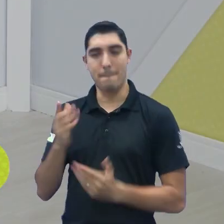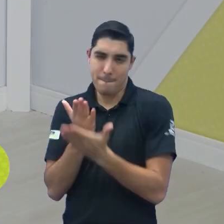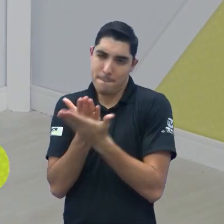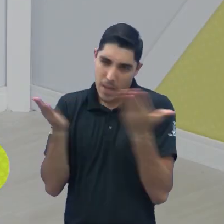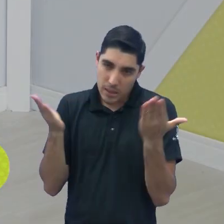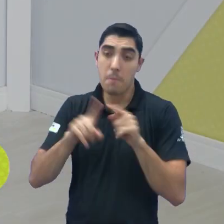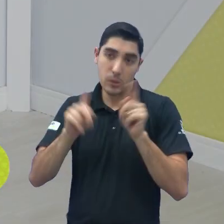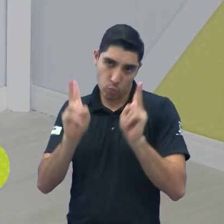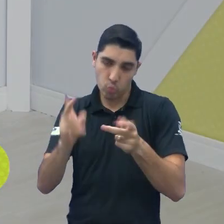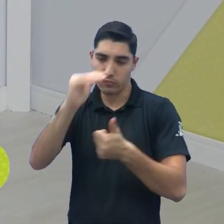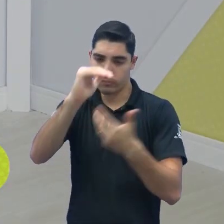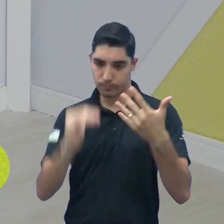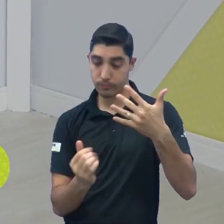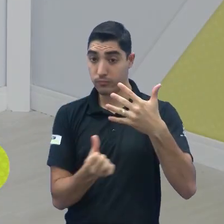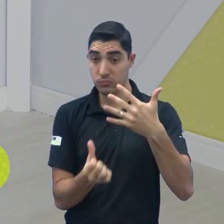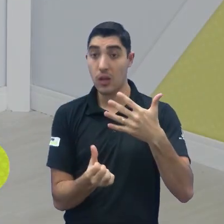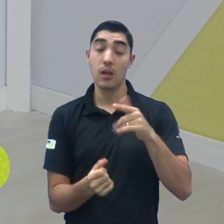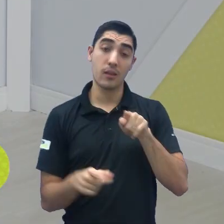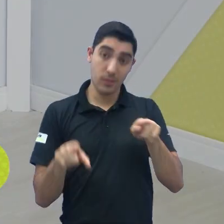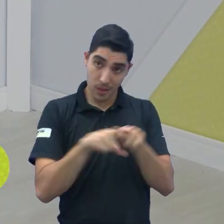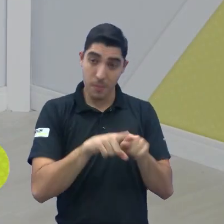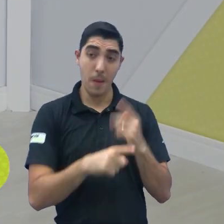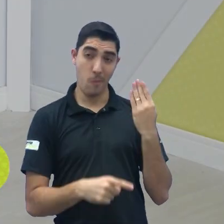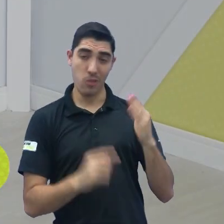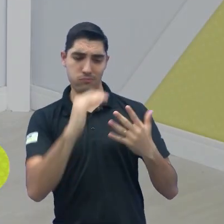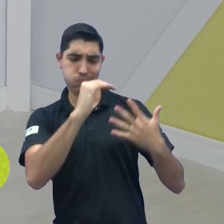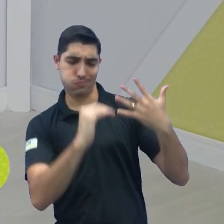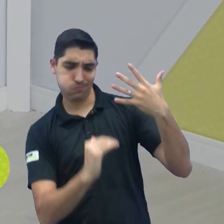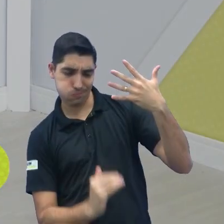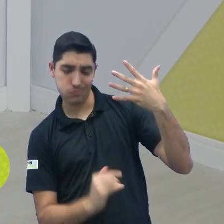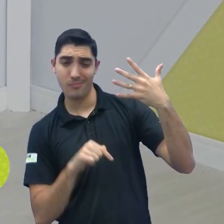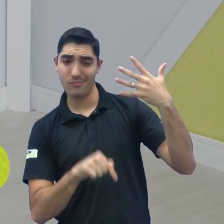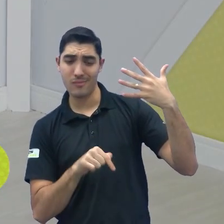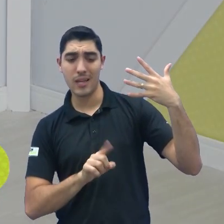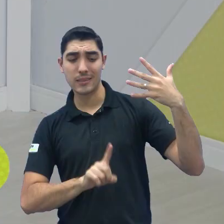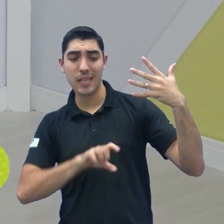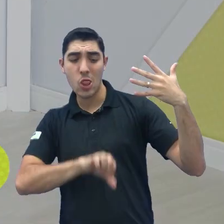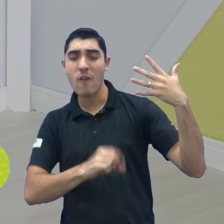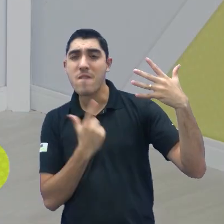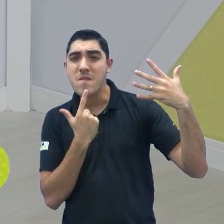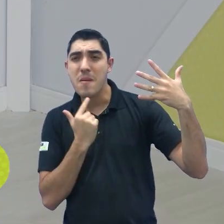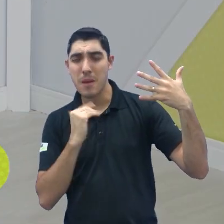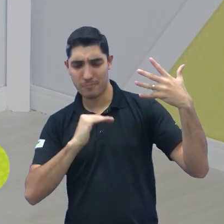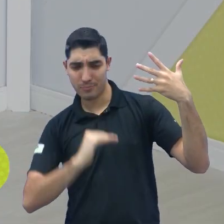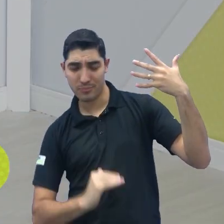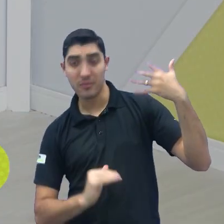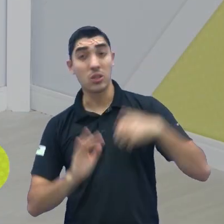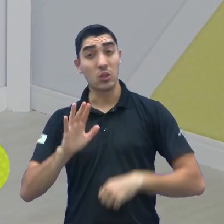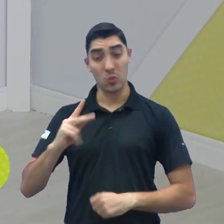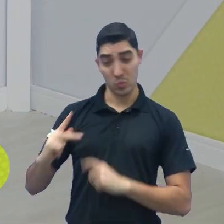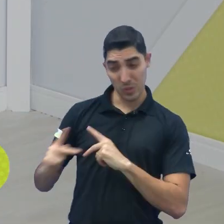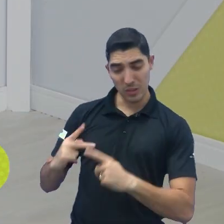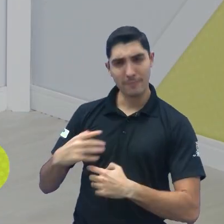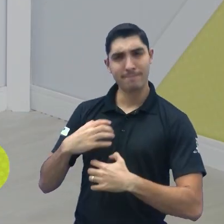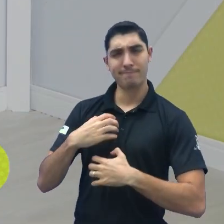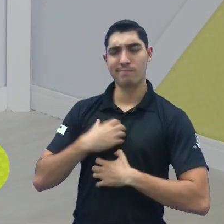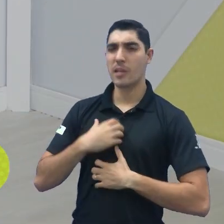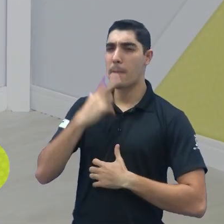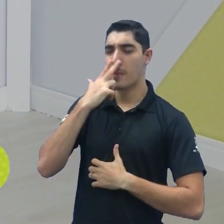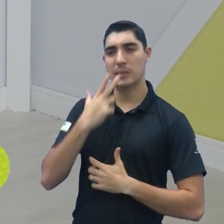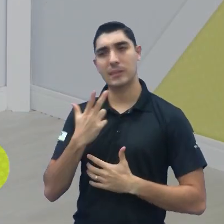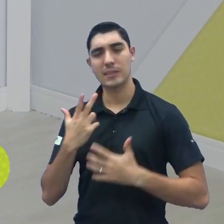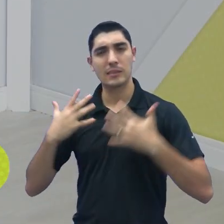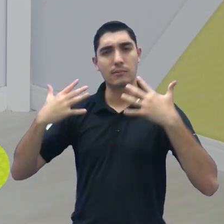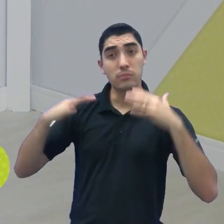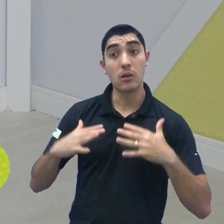NBB e o Botafogo segue na vice-lanterna. Não prejudicou tanto assim. Eu acho que prejudicou muito mais moralmente, porque veio de uma boa partida contra a equipe do Minas.